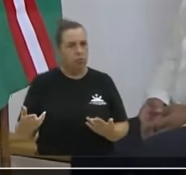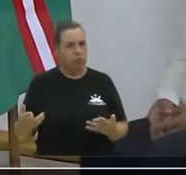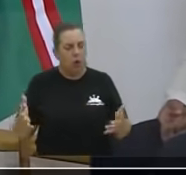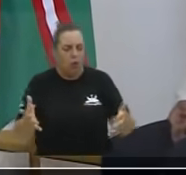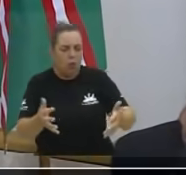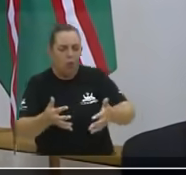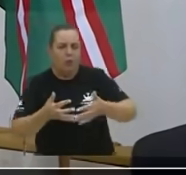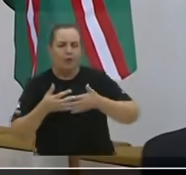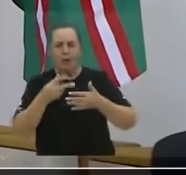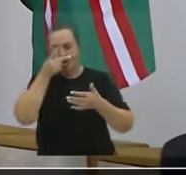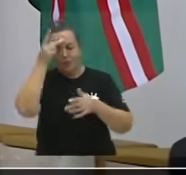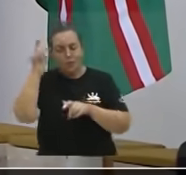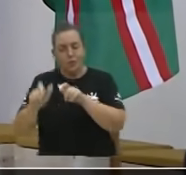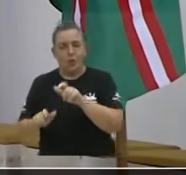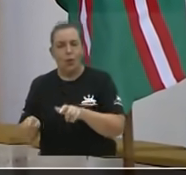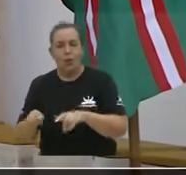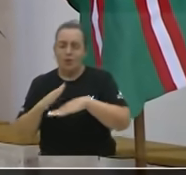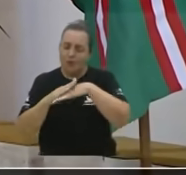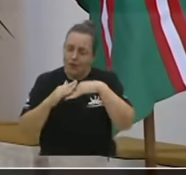não significa a outra pessoa